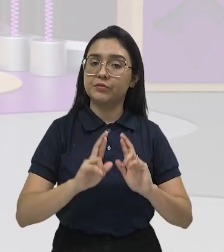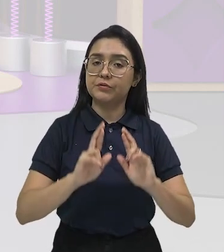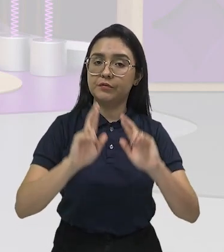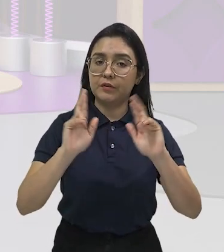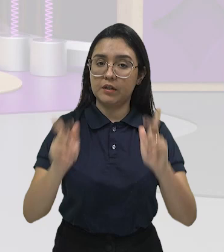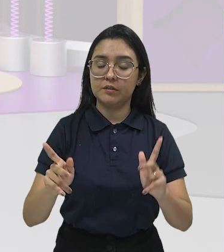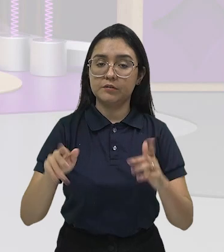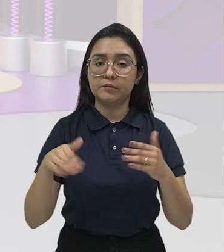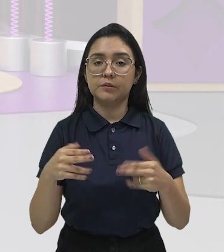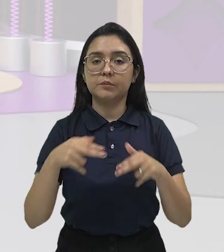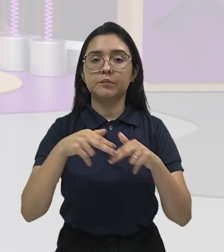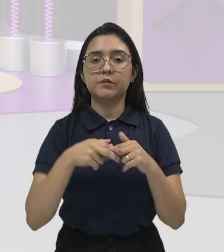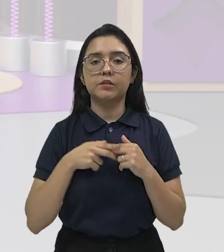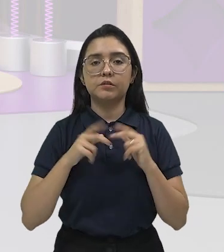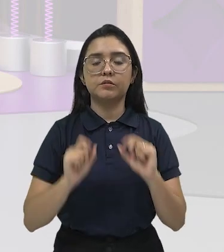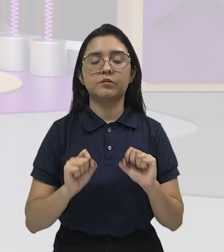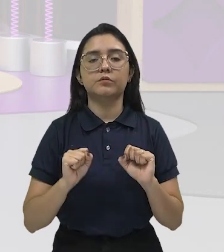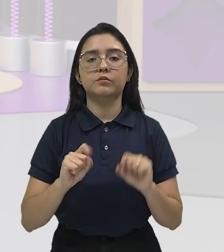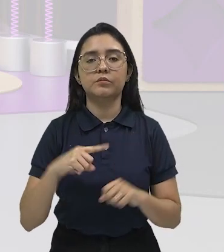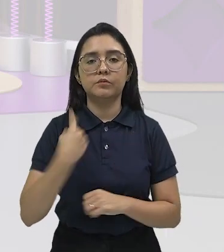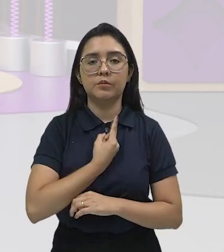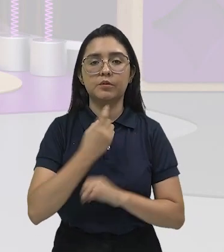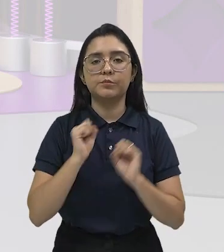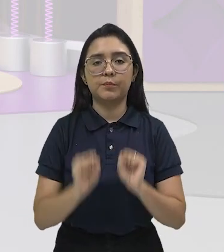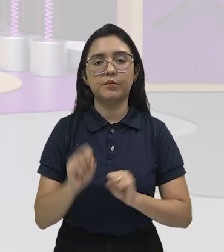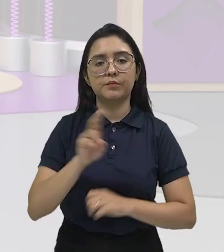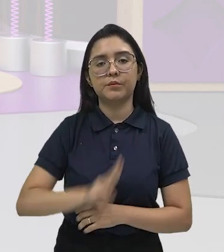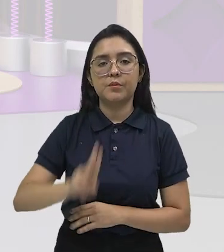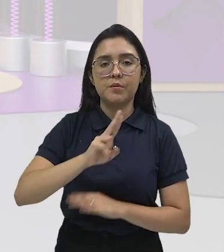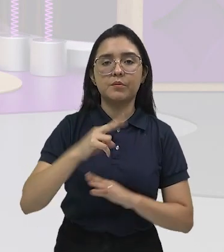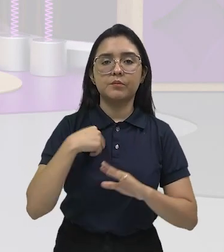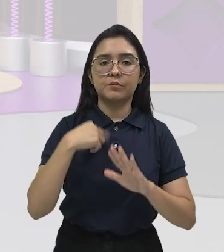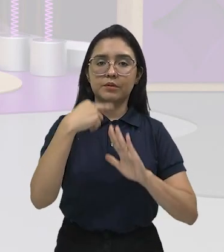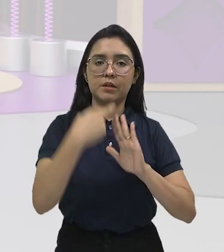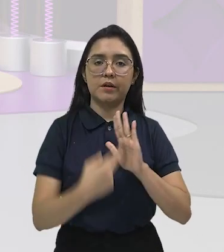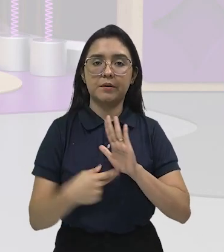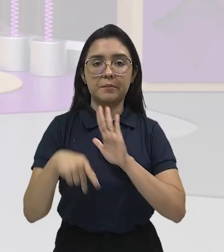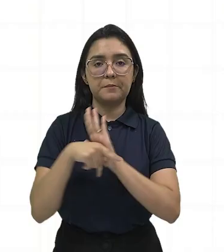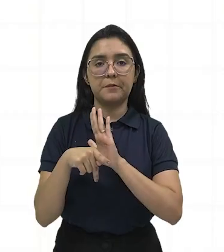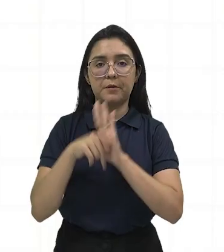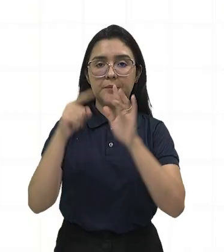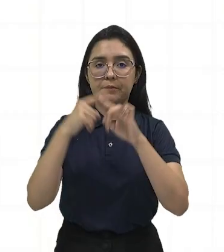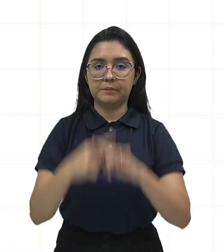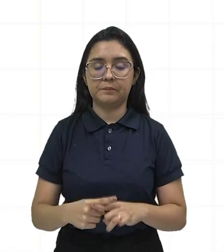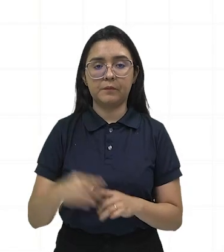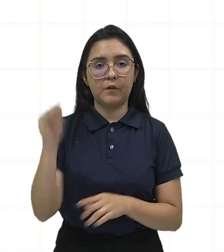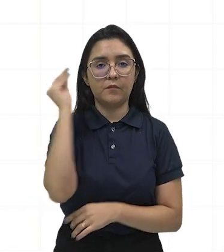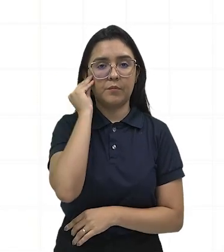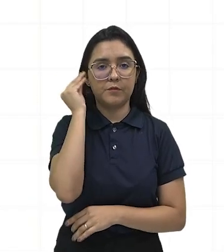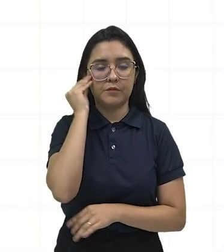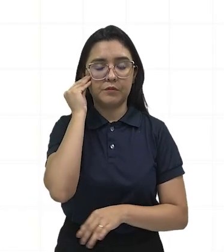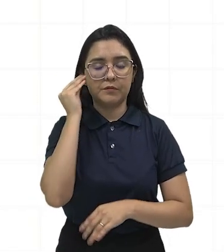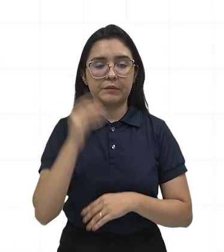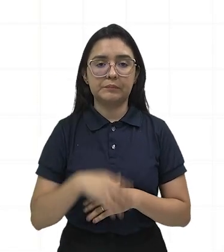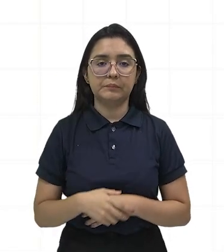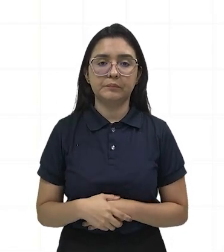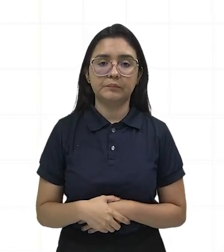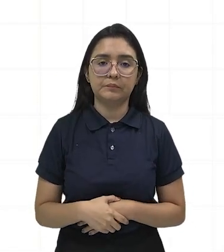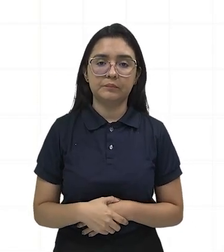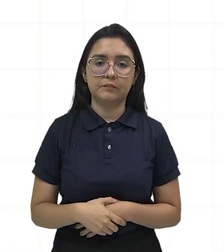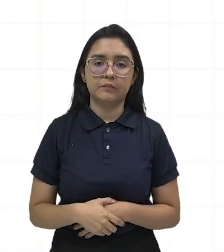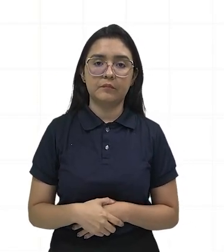independentes. Portanto, nós podemos utilizar o princípio multiplicativo. Vamos ver, me segue. Então, olha